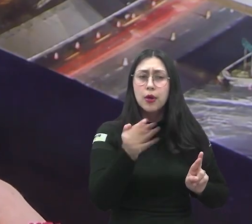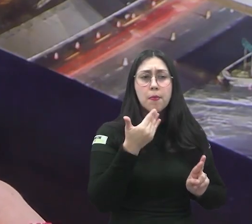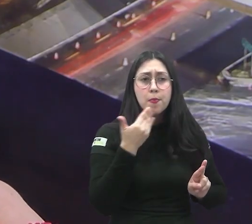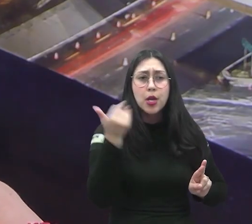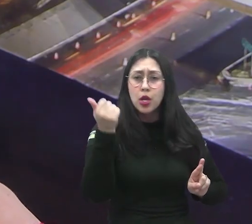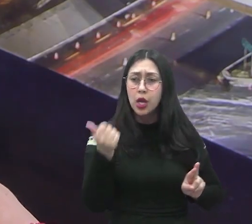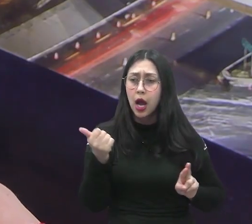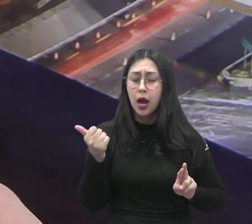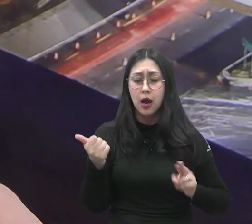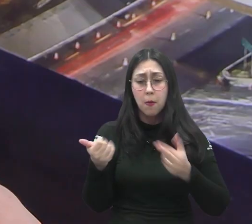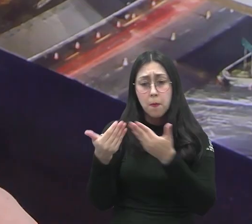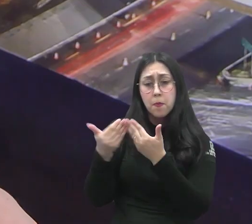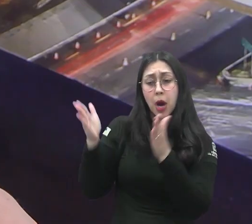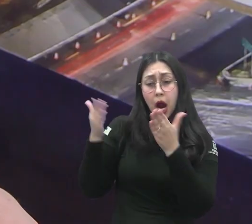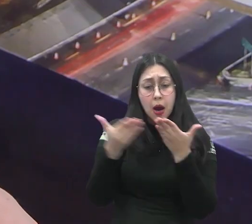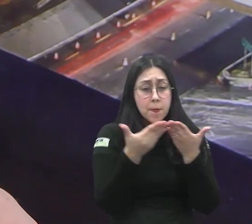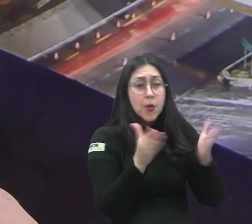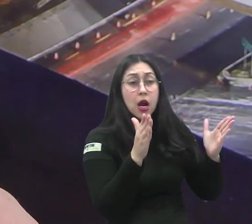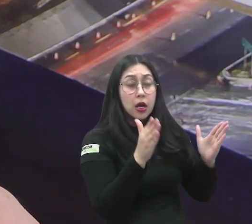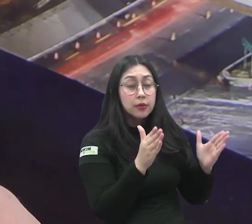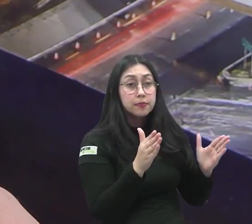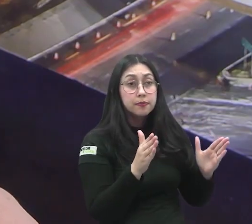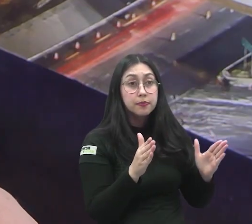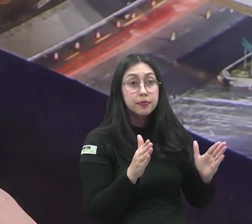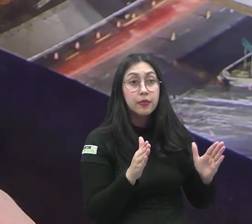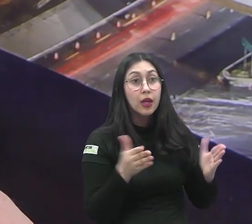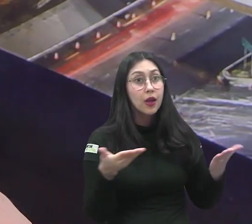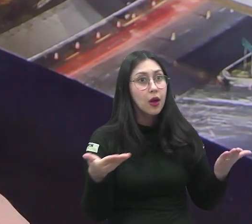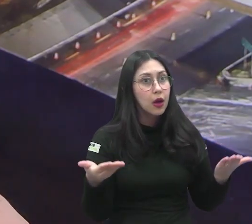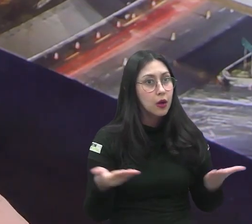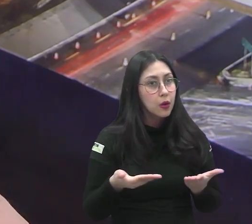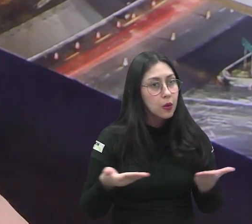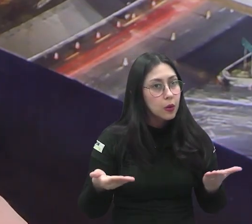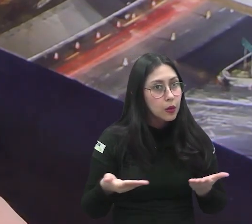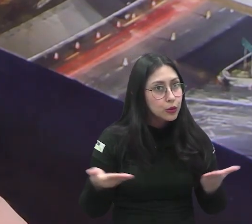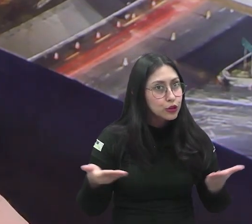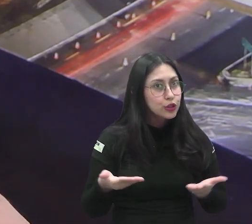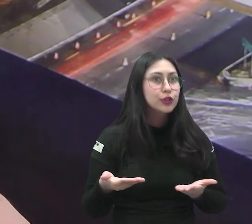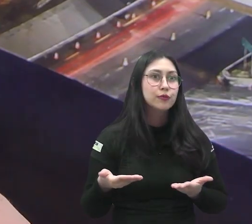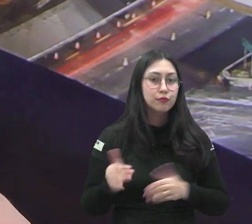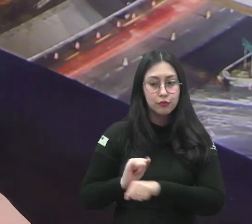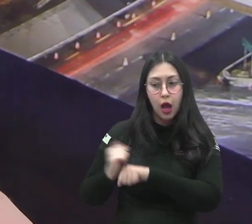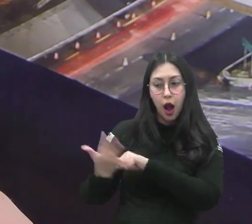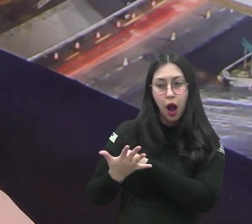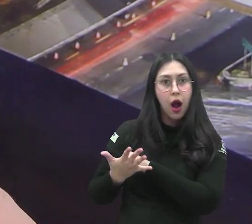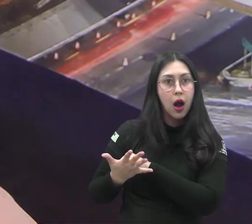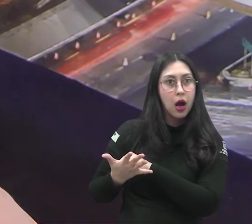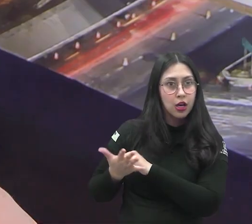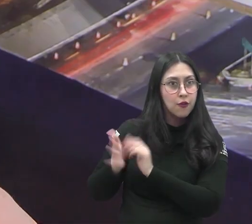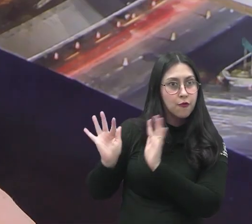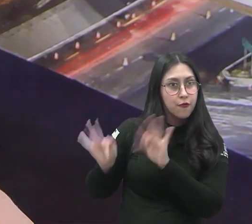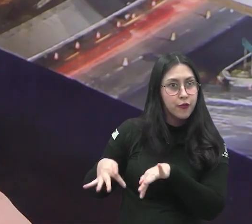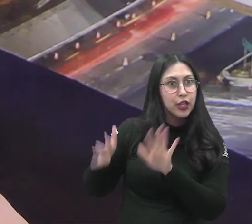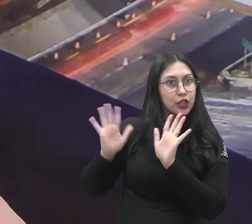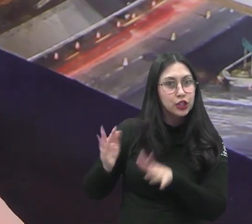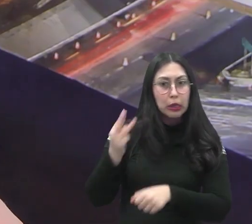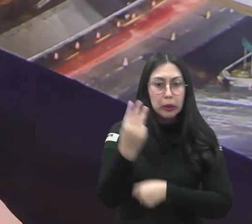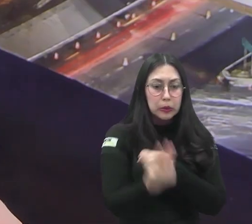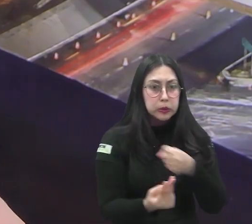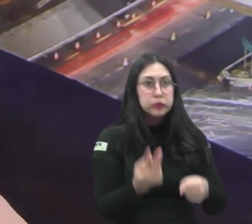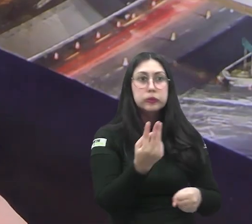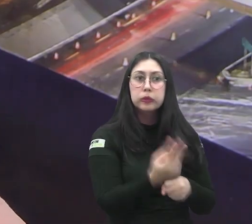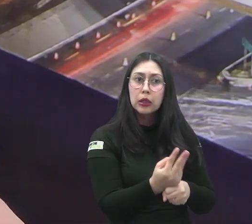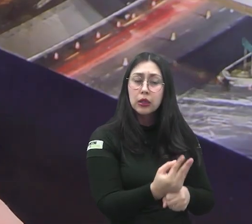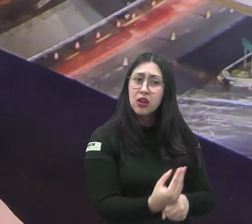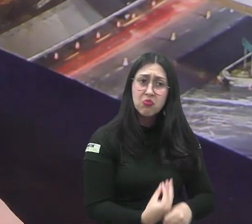de melhoria, de aberturas, reaberturas. E hoje, né, passado aí os 3 anos,